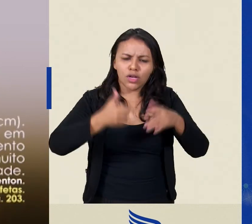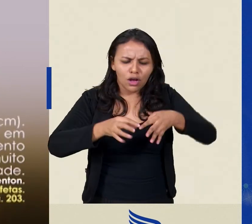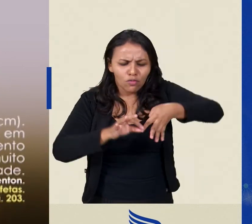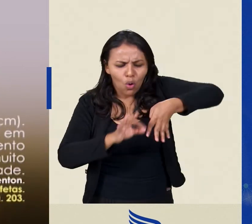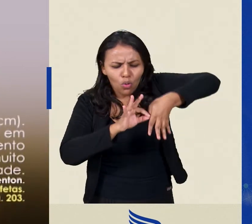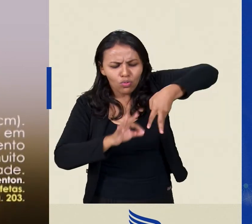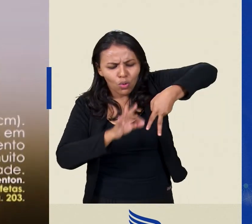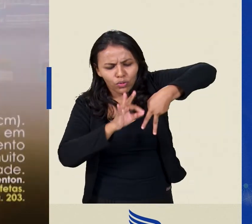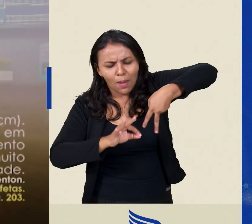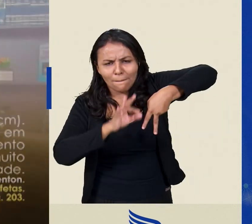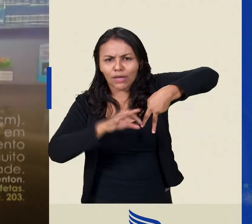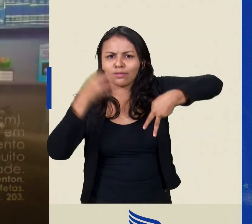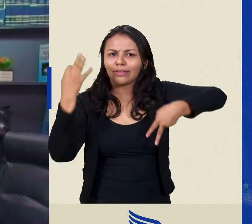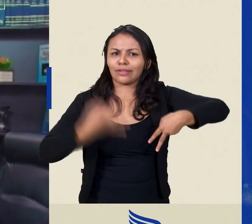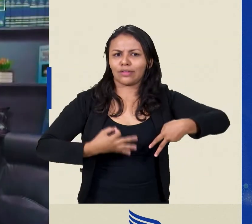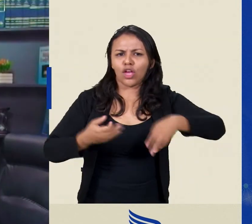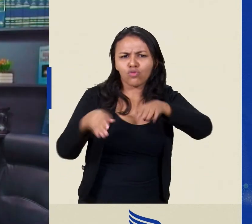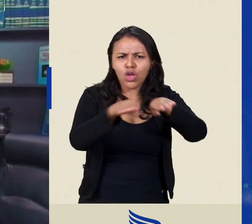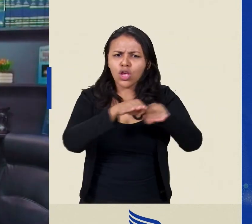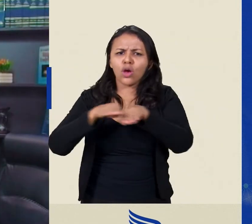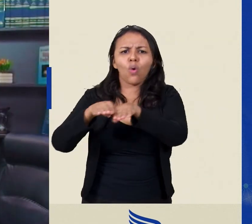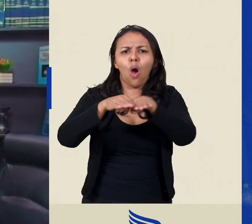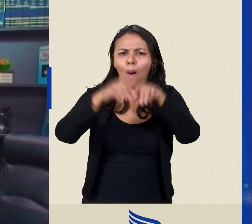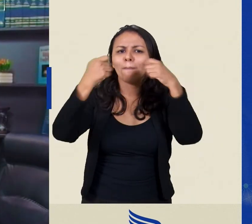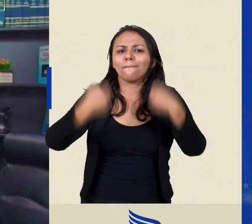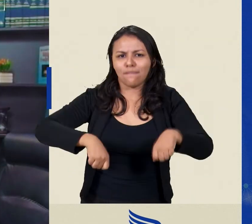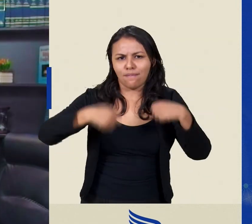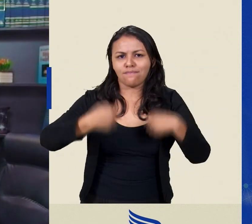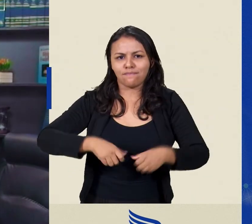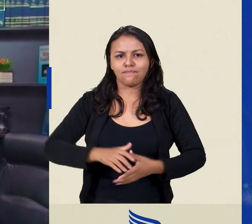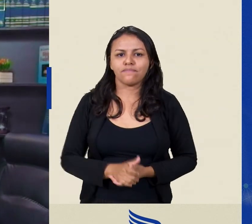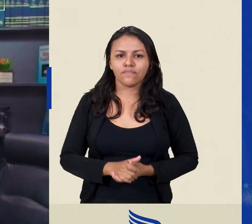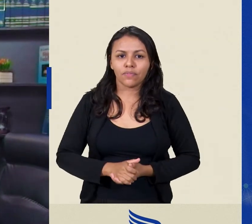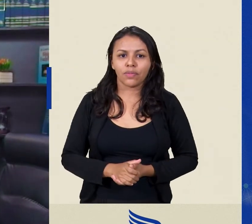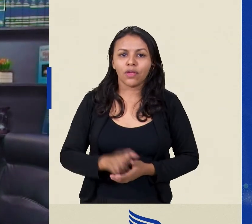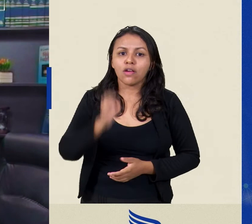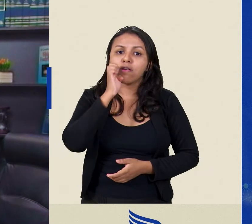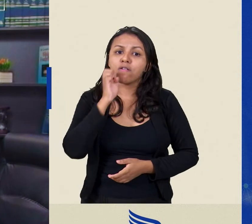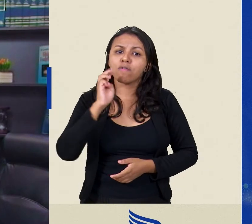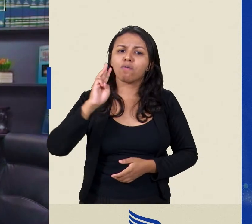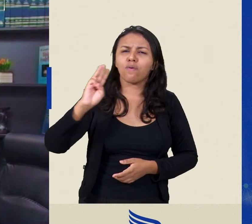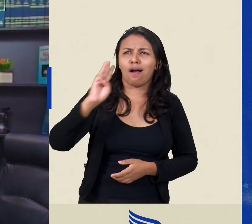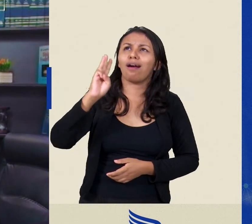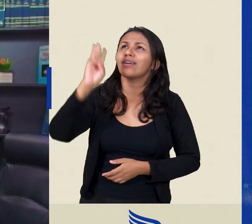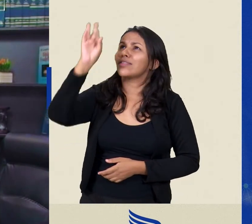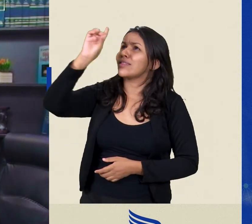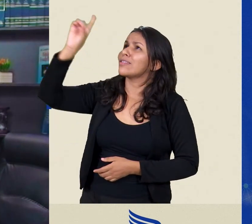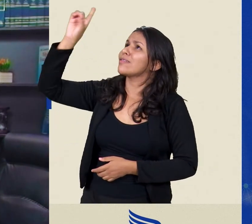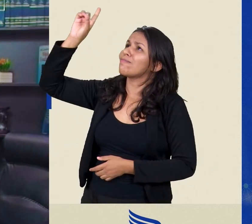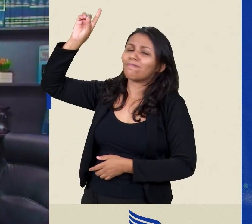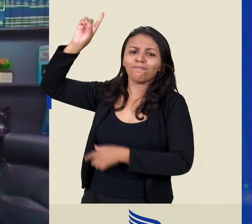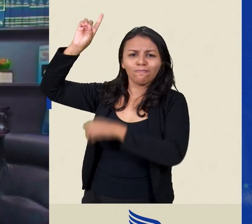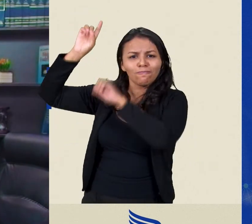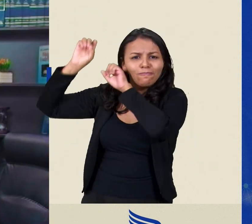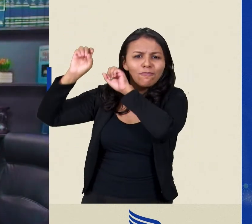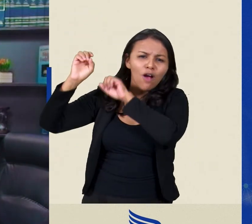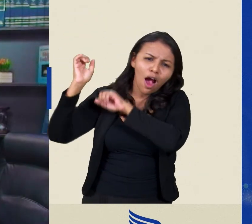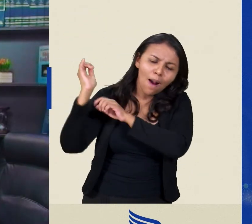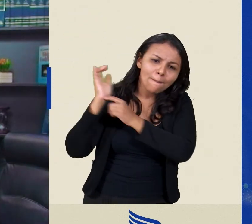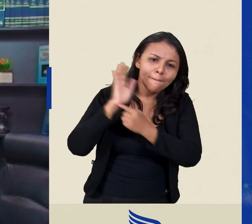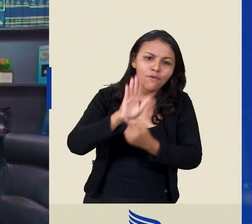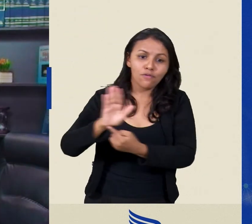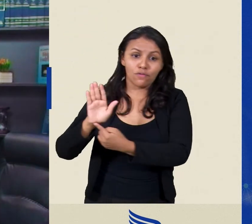a uniformidade. A irmã White, baseada na luz que lhe foi enviada por Deus, nos